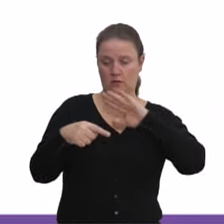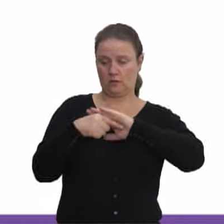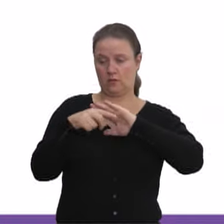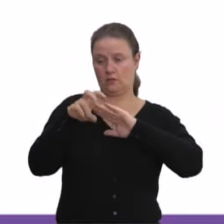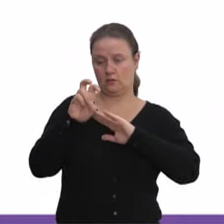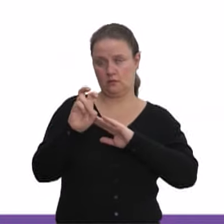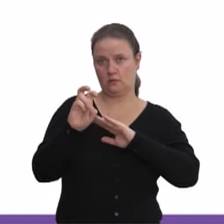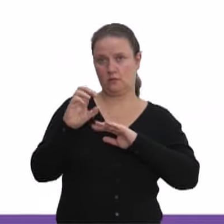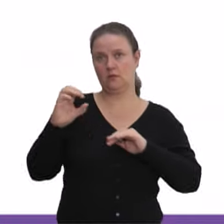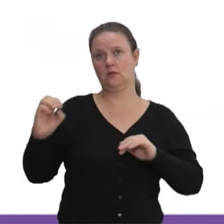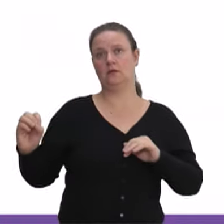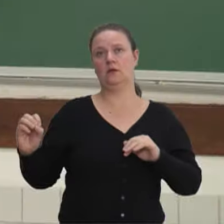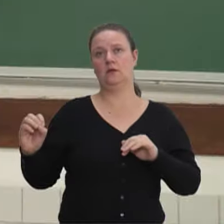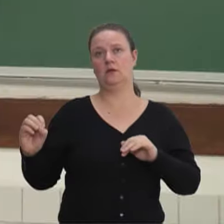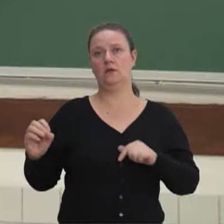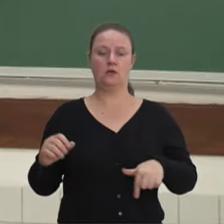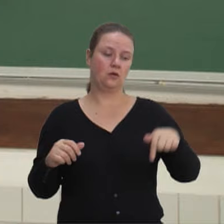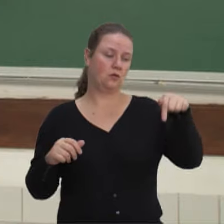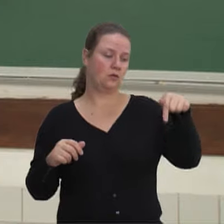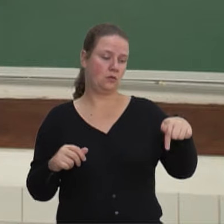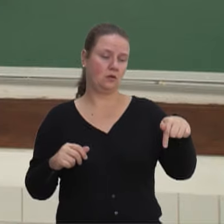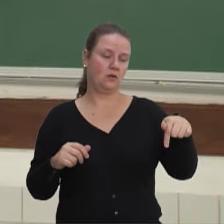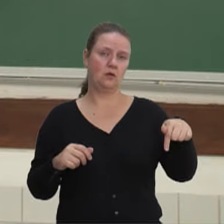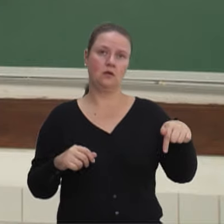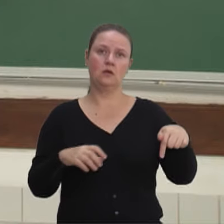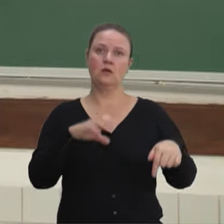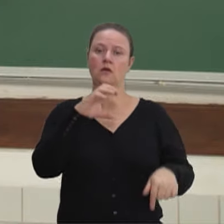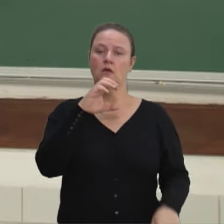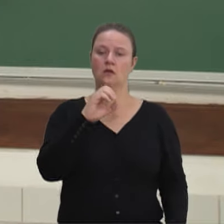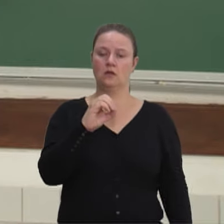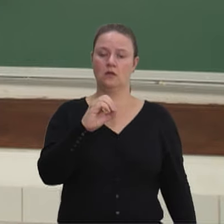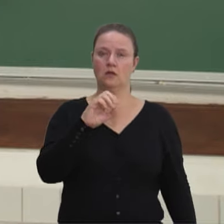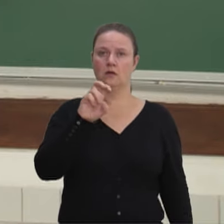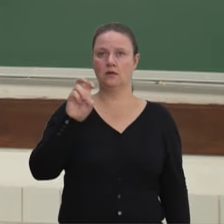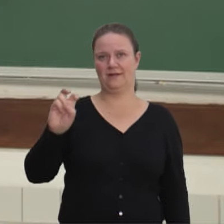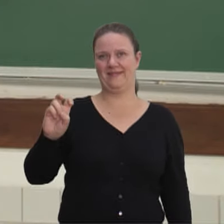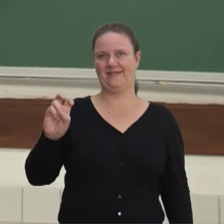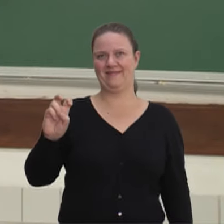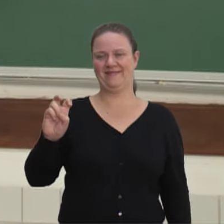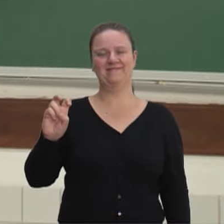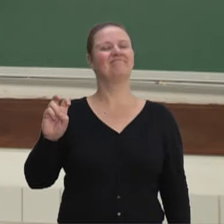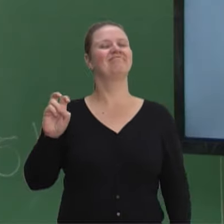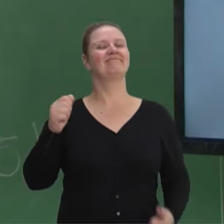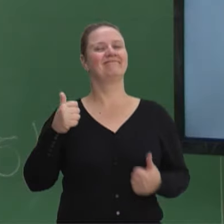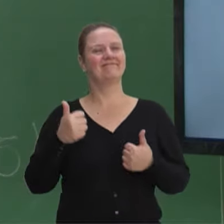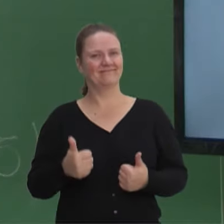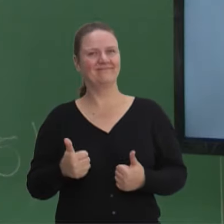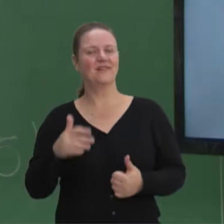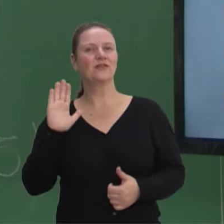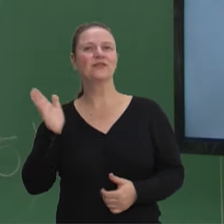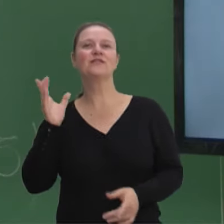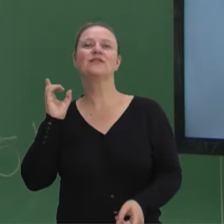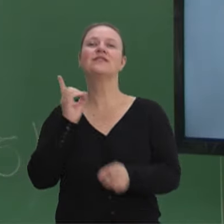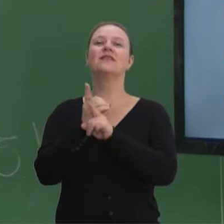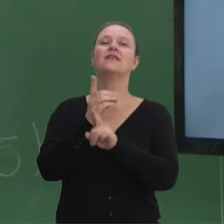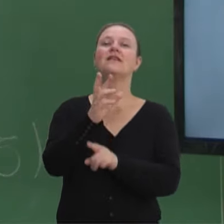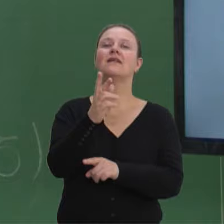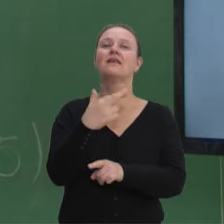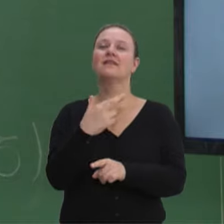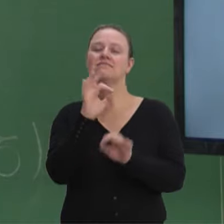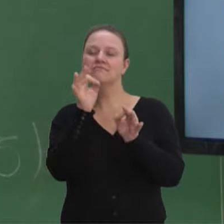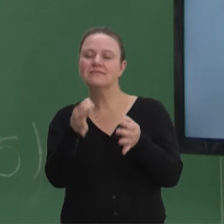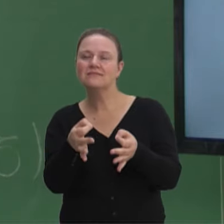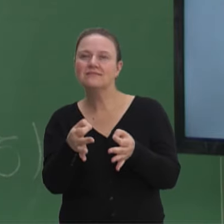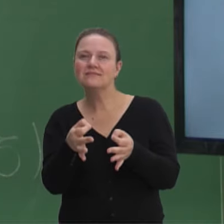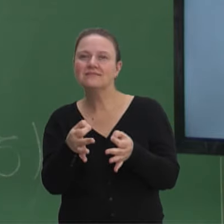0 e o ponto Q é 0 e 5. Tranquilo? Foi nessas aí que vocês chegaram?